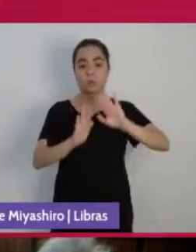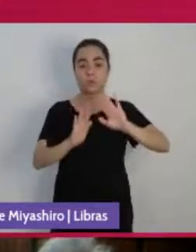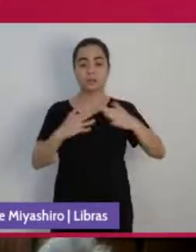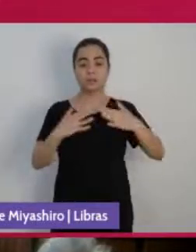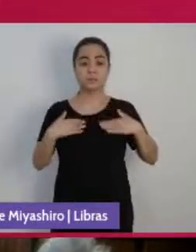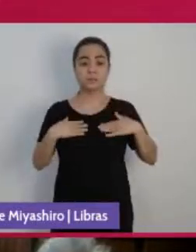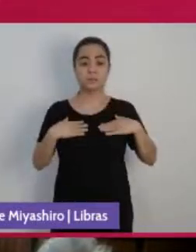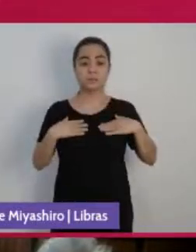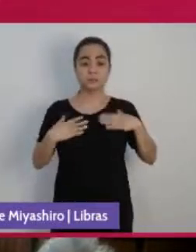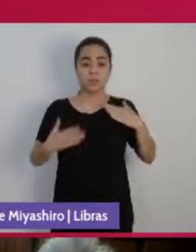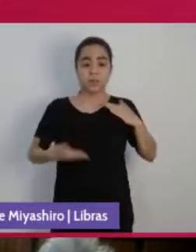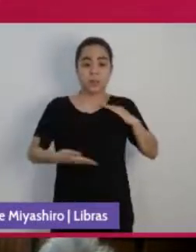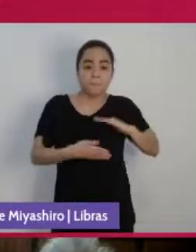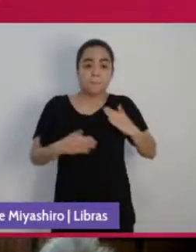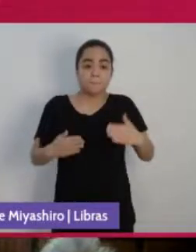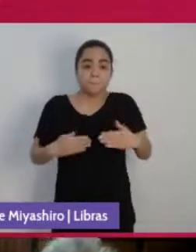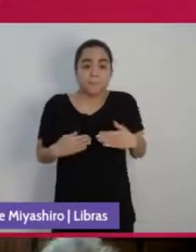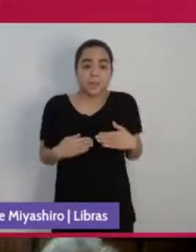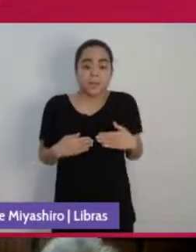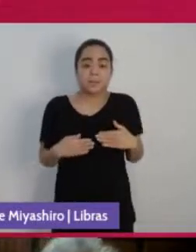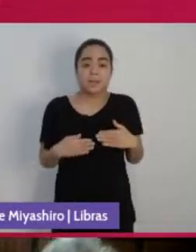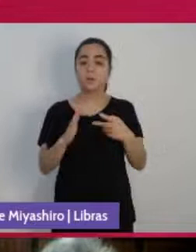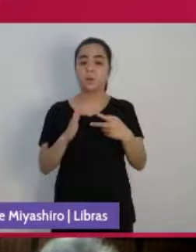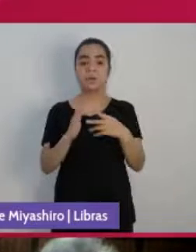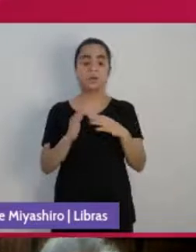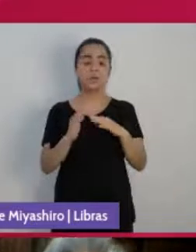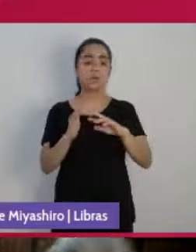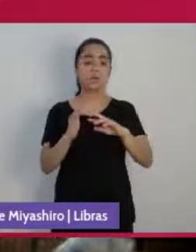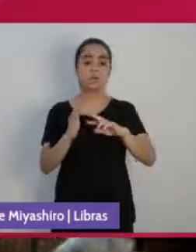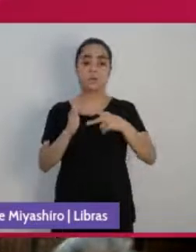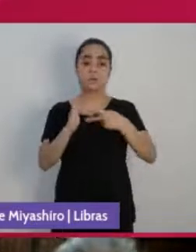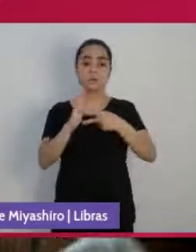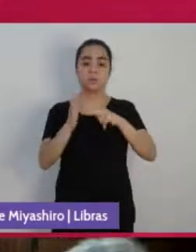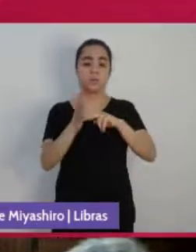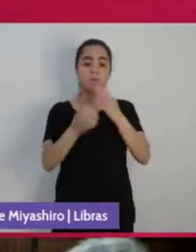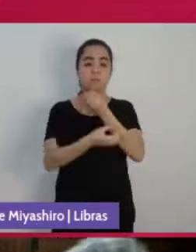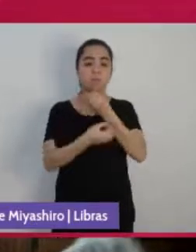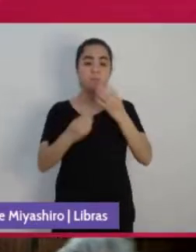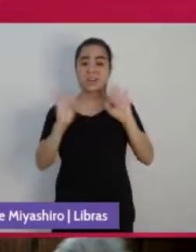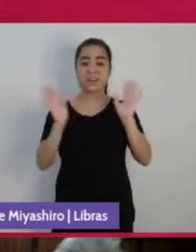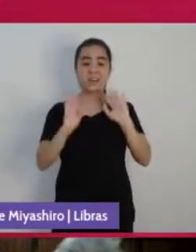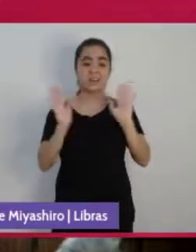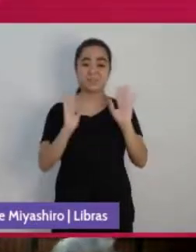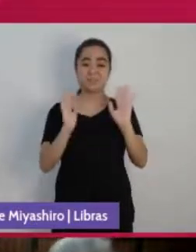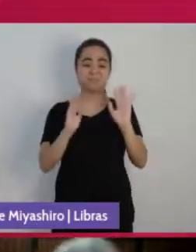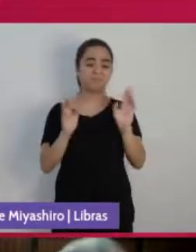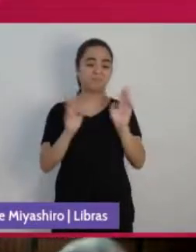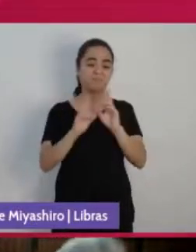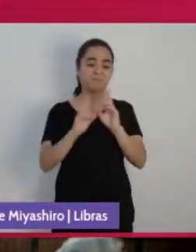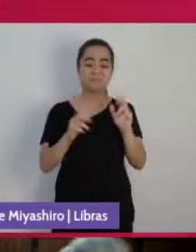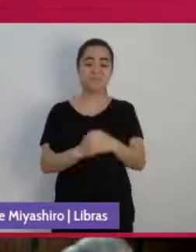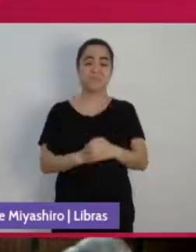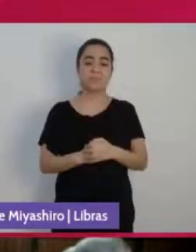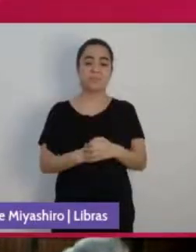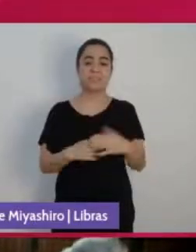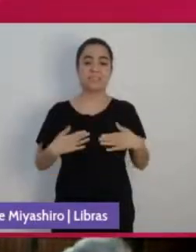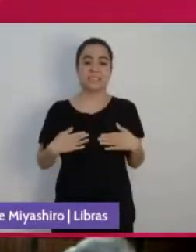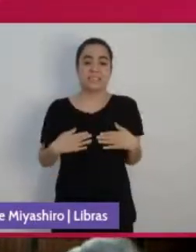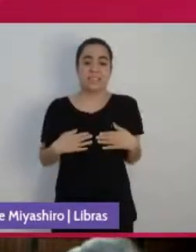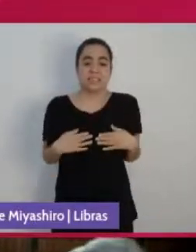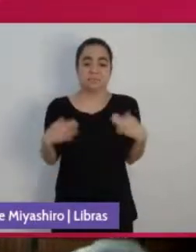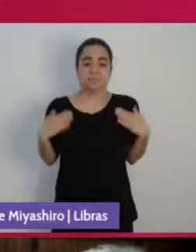não é significado de exame bem feito, muito pelo contrário. Quando eu olho o peitoral menor, eu